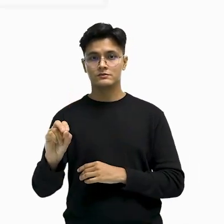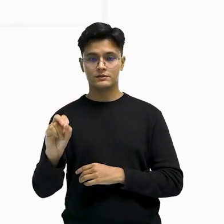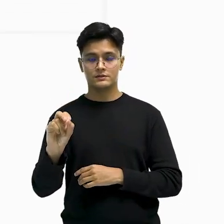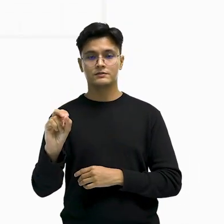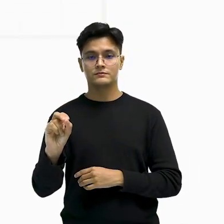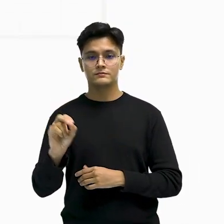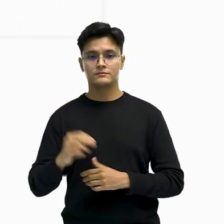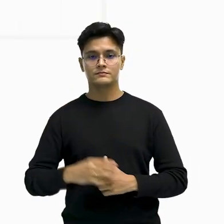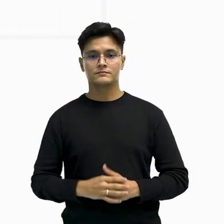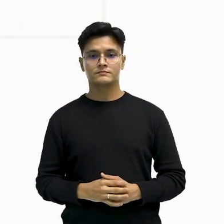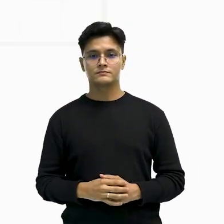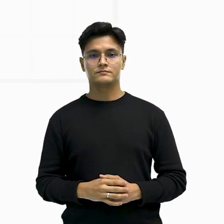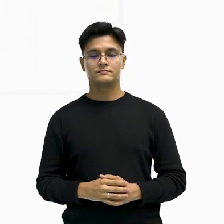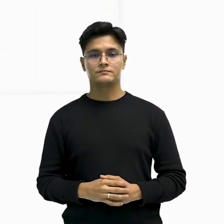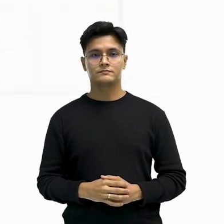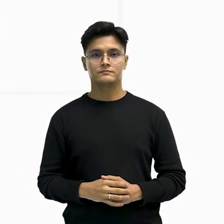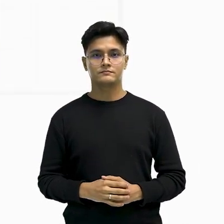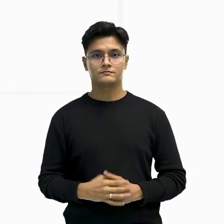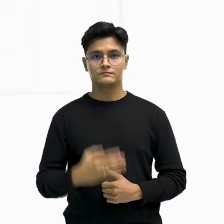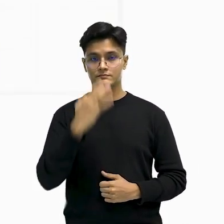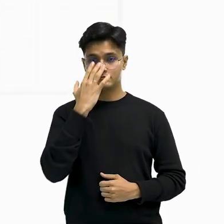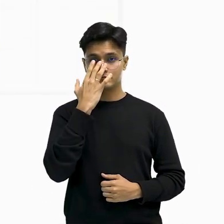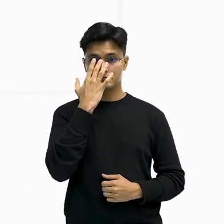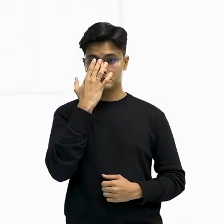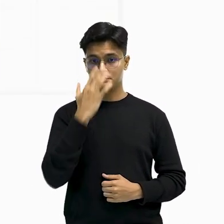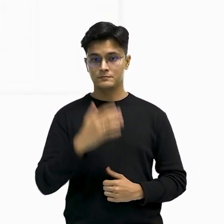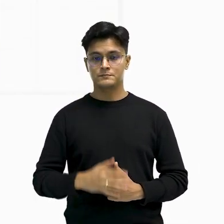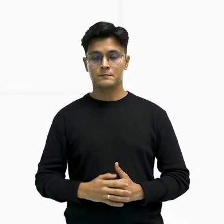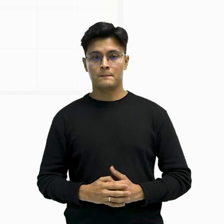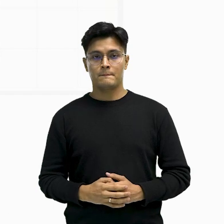aqui. Agora é o seguinte, ó.